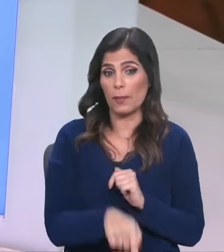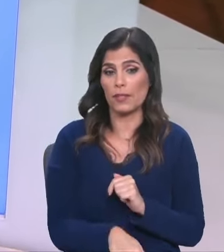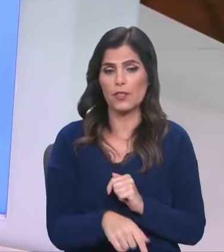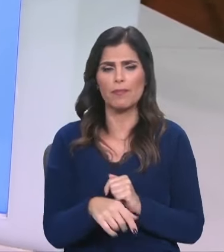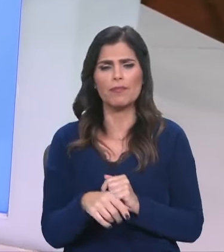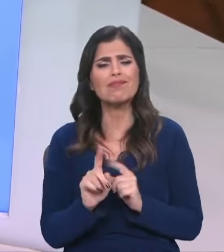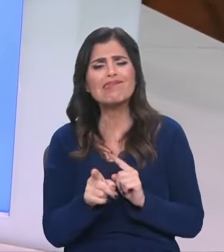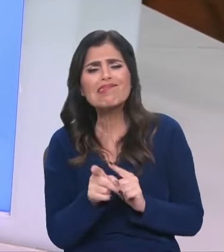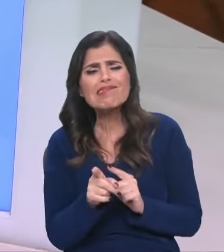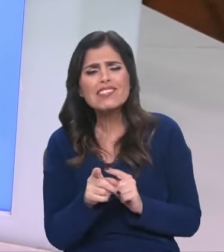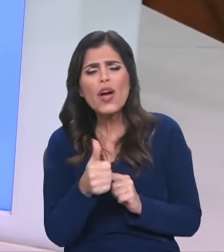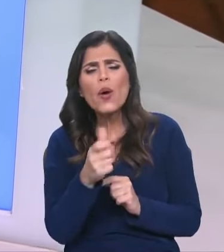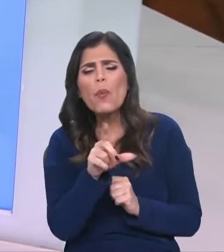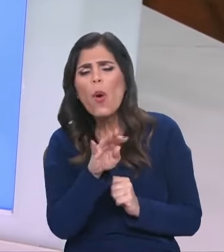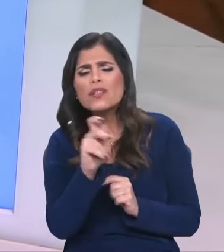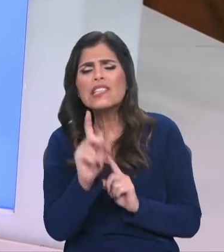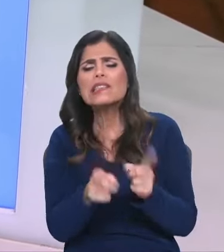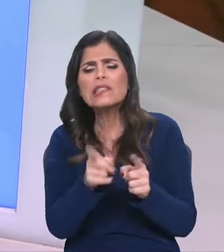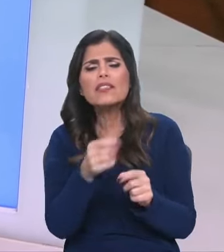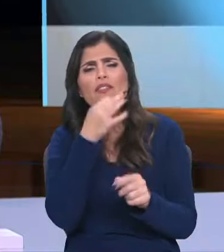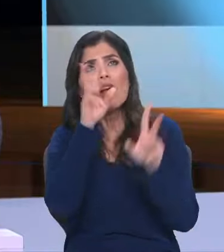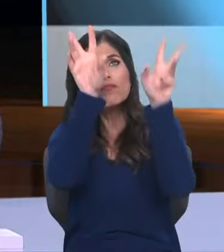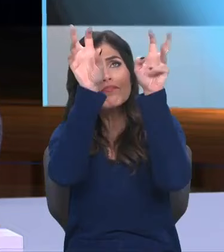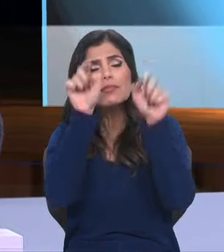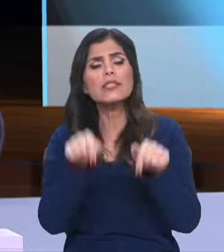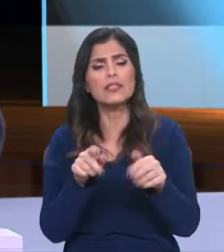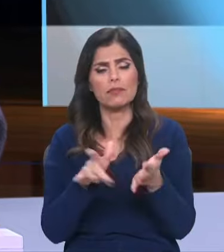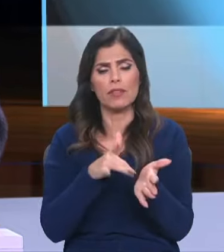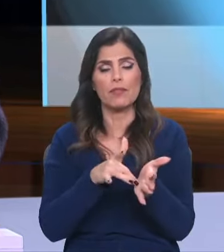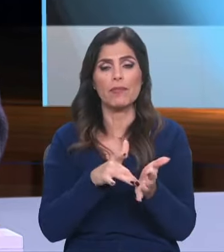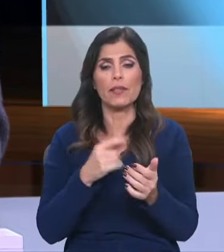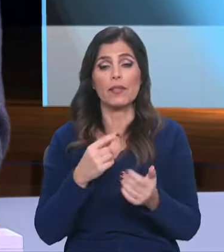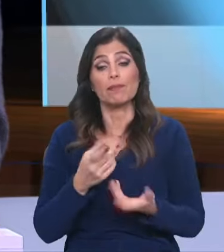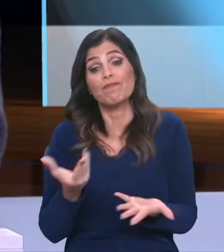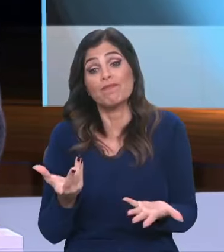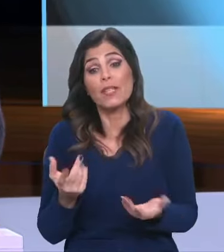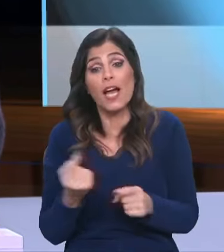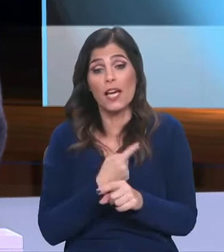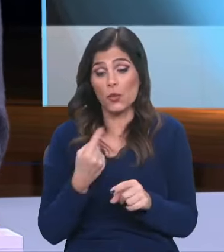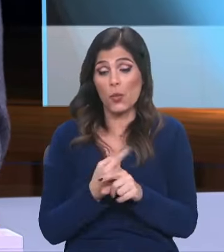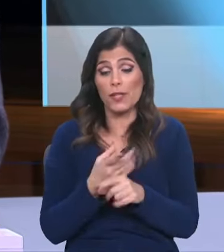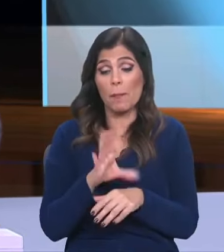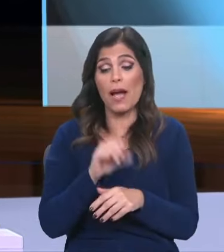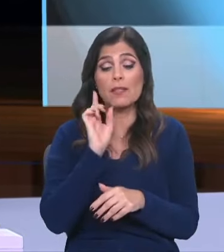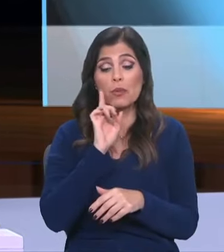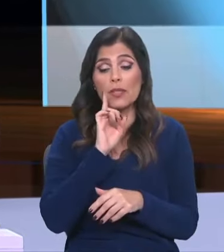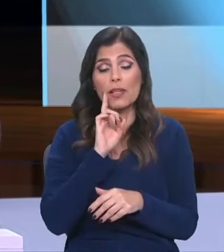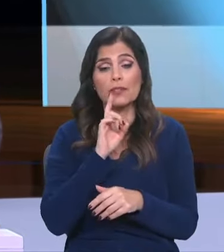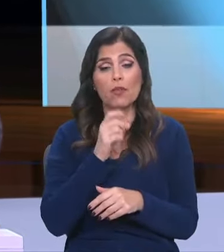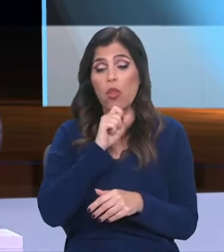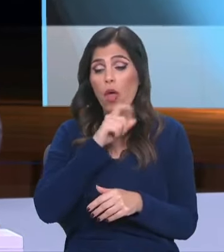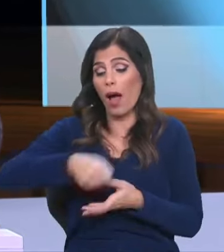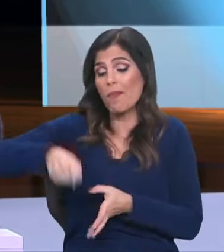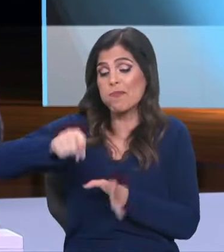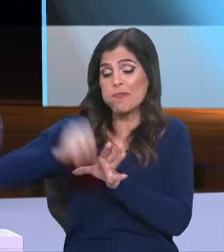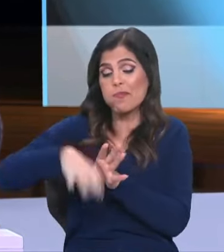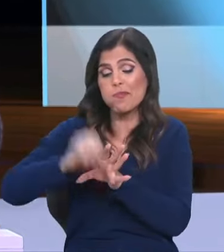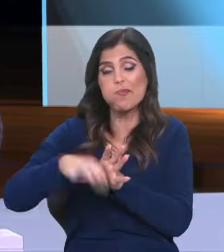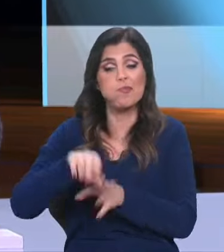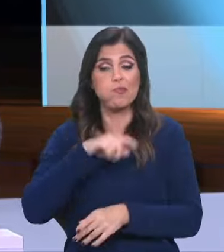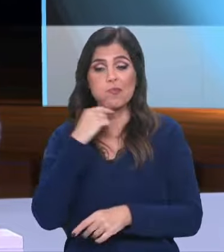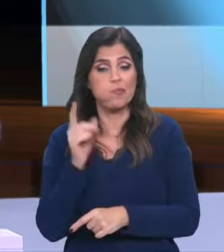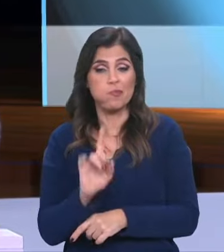é esta de que se fala aqui no título? Pois, as coisas mais importantes não cabem numa bolsa, não cabem num bolso. É